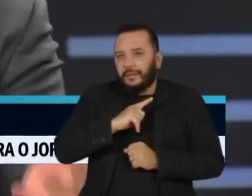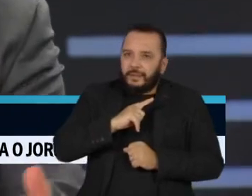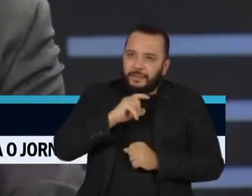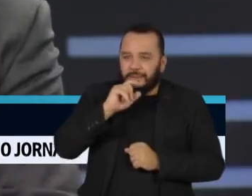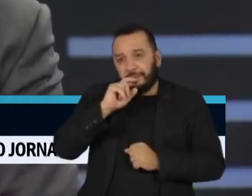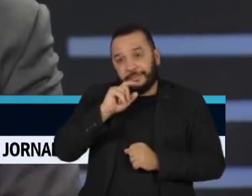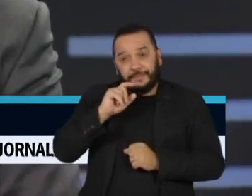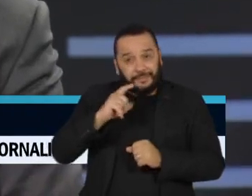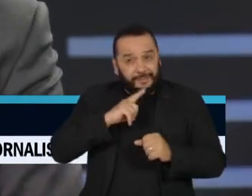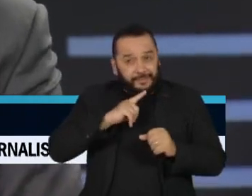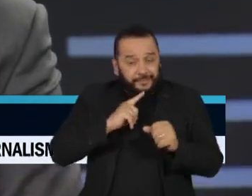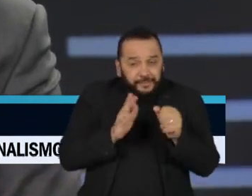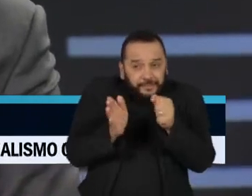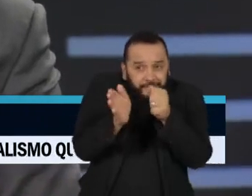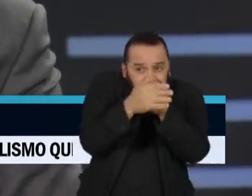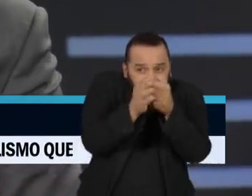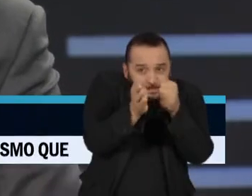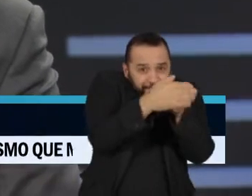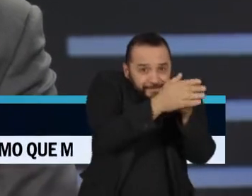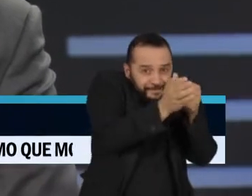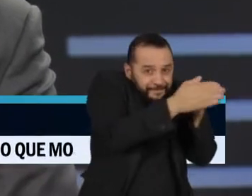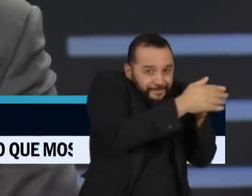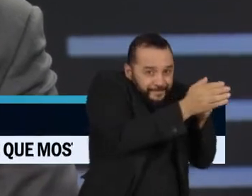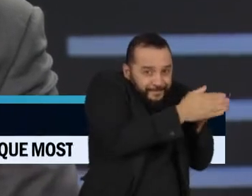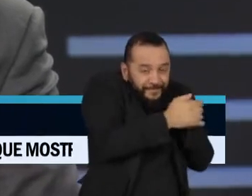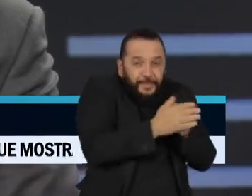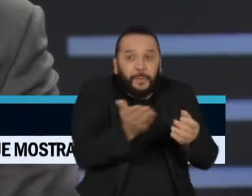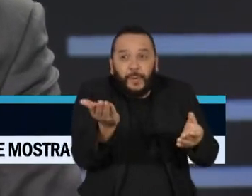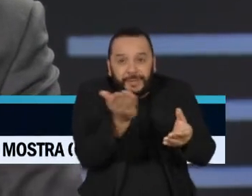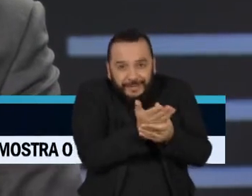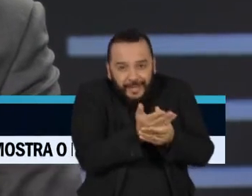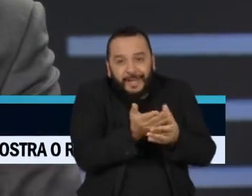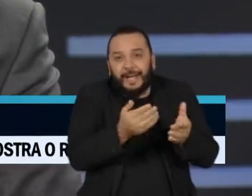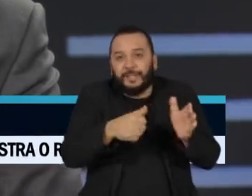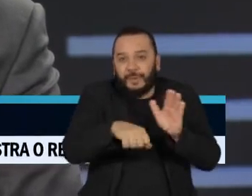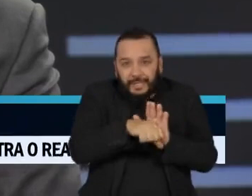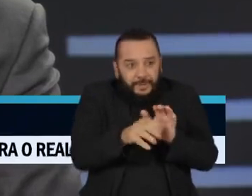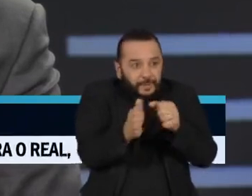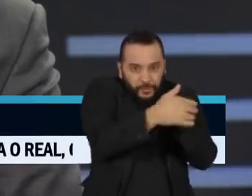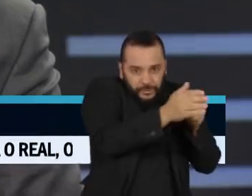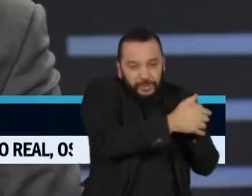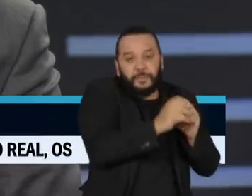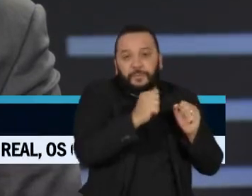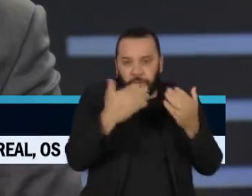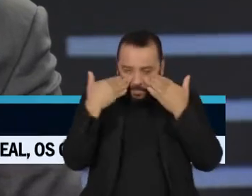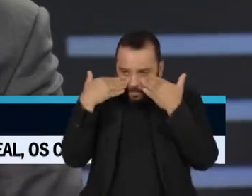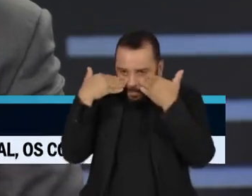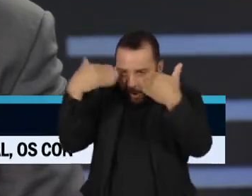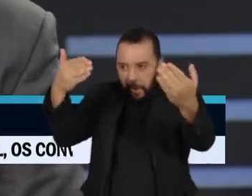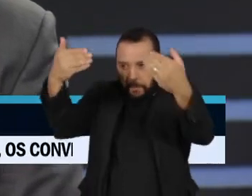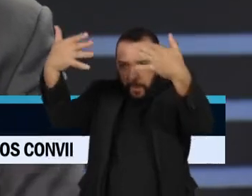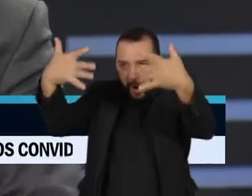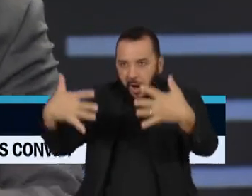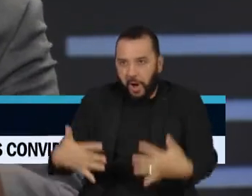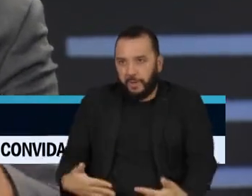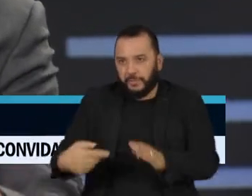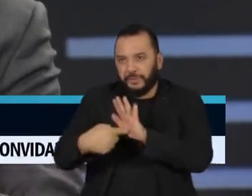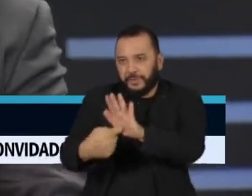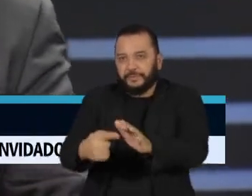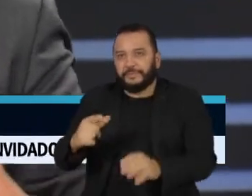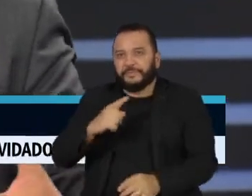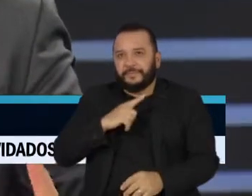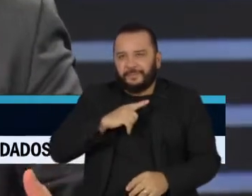surgir e assombrá-lo nos meses seguintes aí deixar a presidência vamos lembrar que ele tem o escândalo das rachadinhas